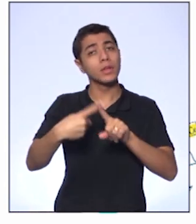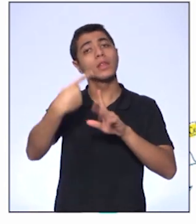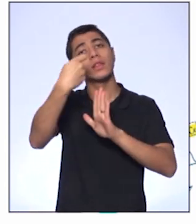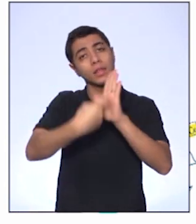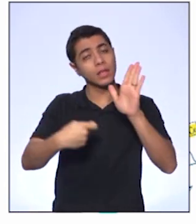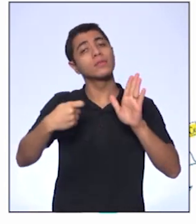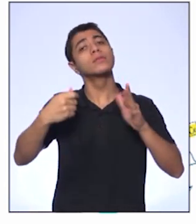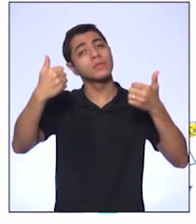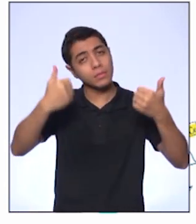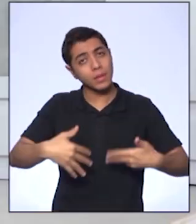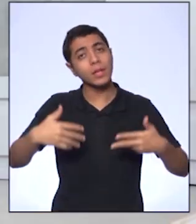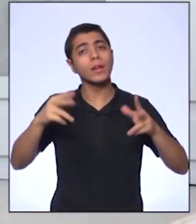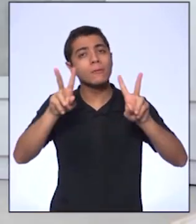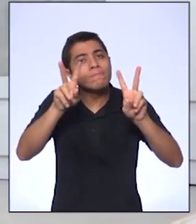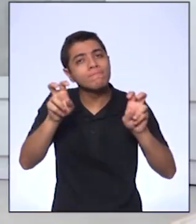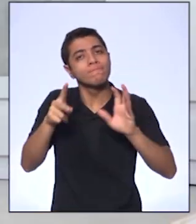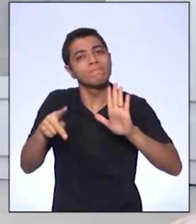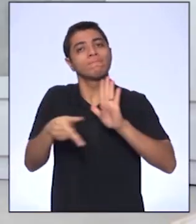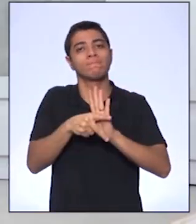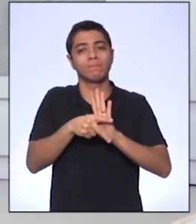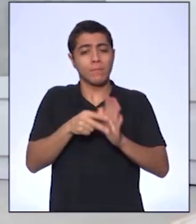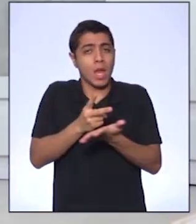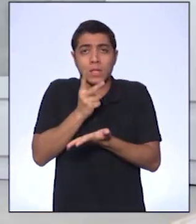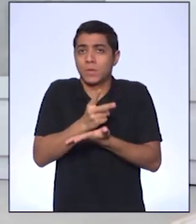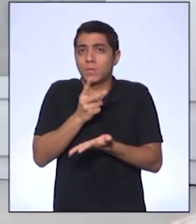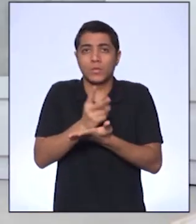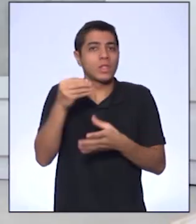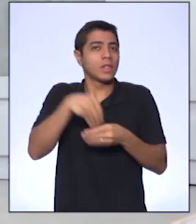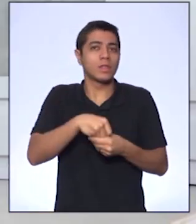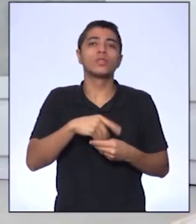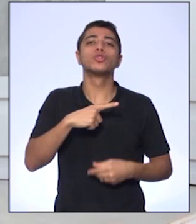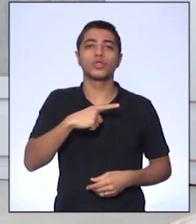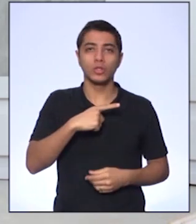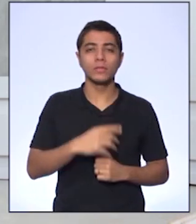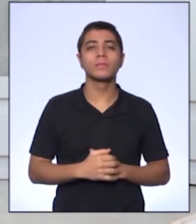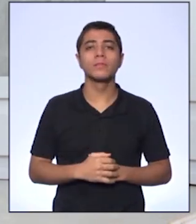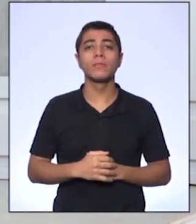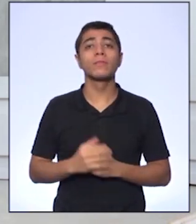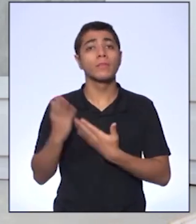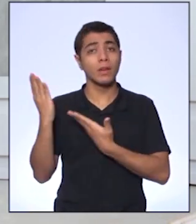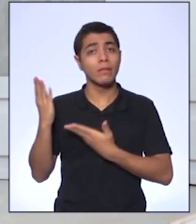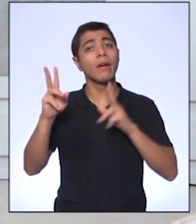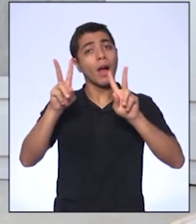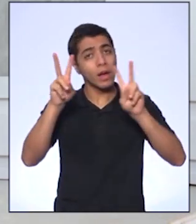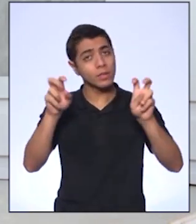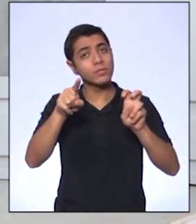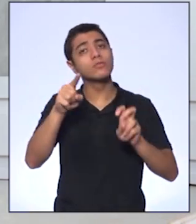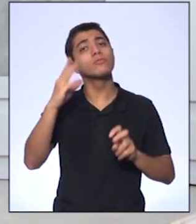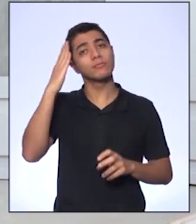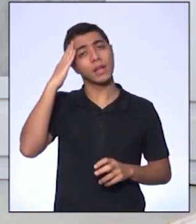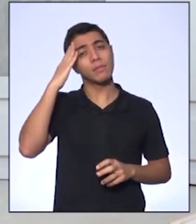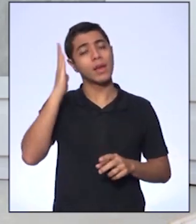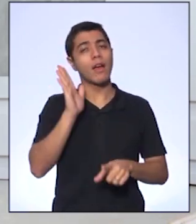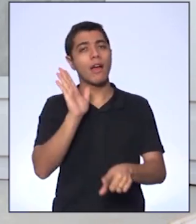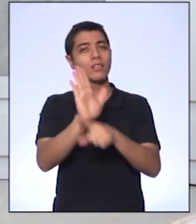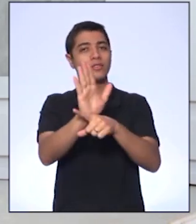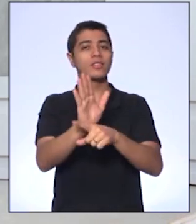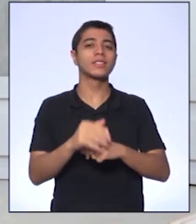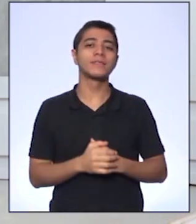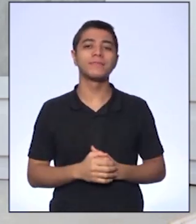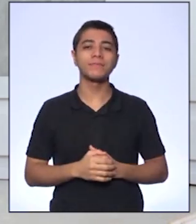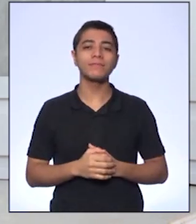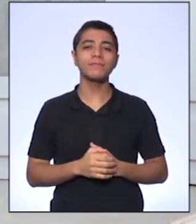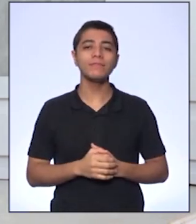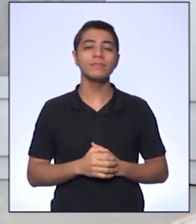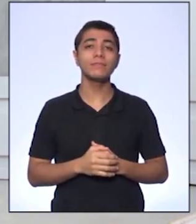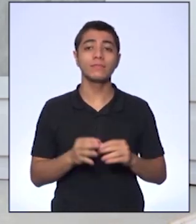Ó, aqui saber o conteúdo ajudou bastante, tá certo? Bom, então aqui ó, a gente tem mais uma dessas